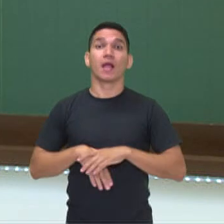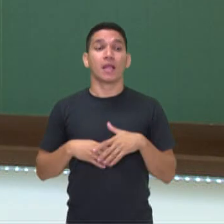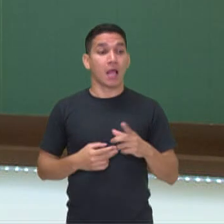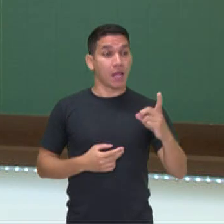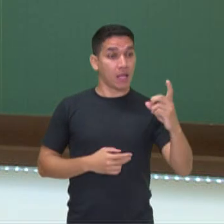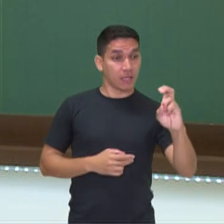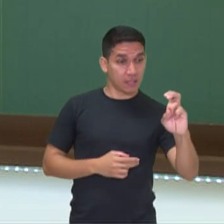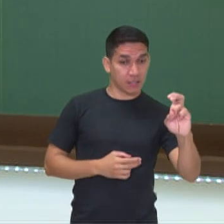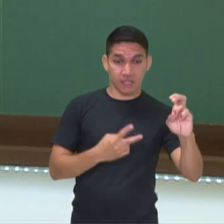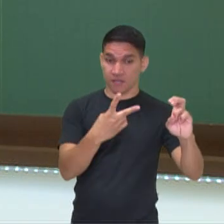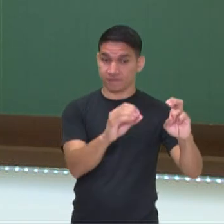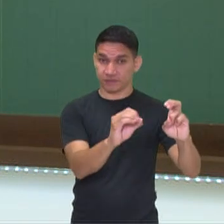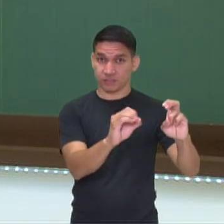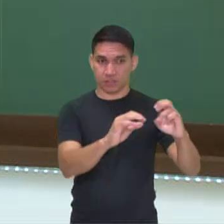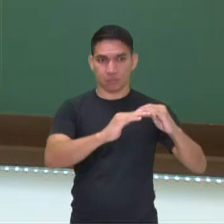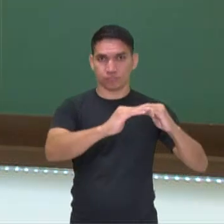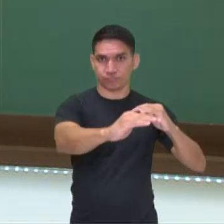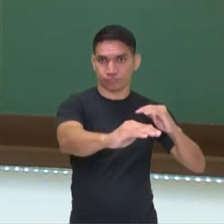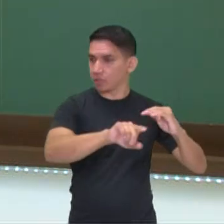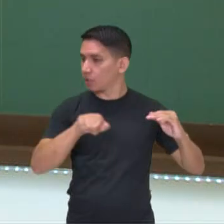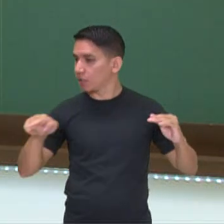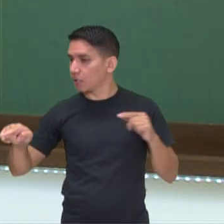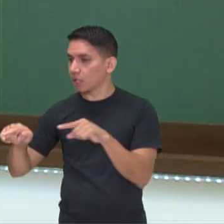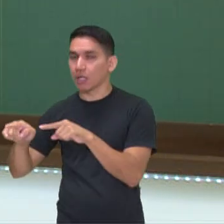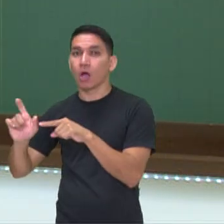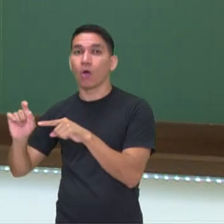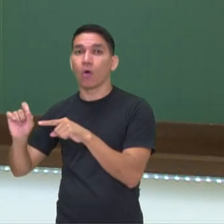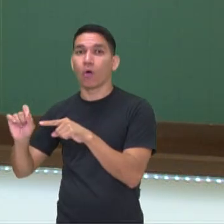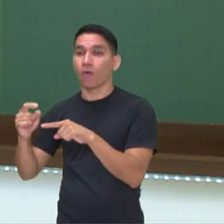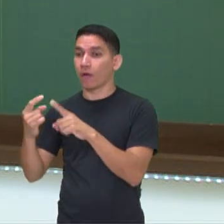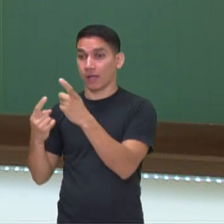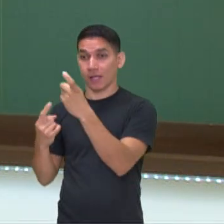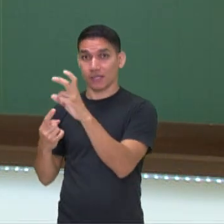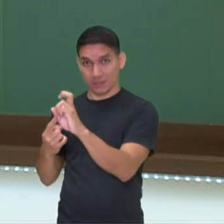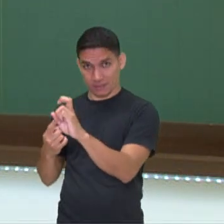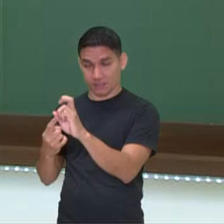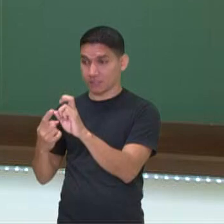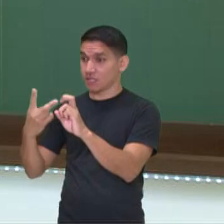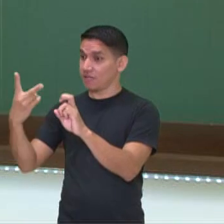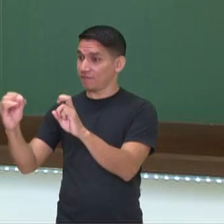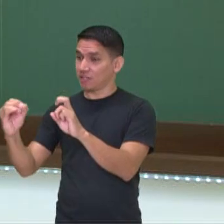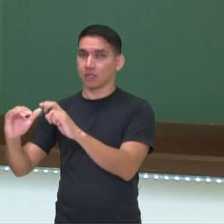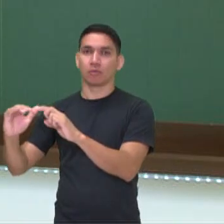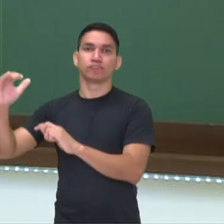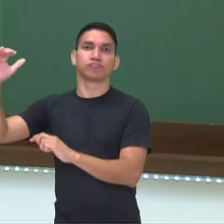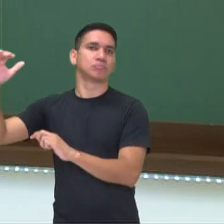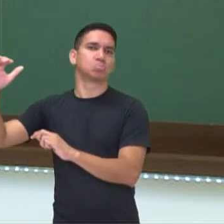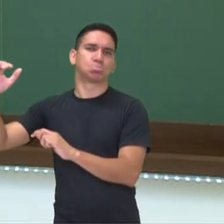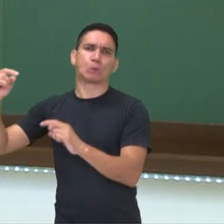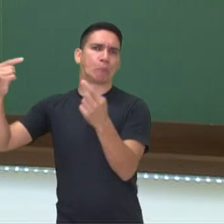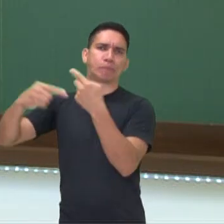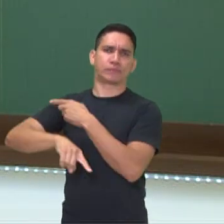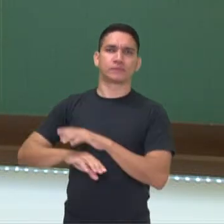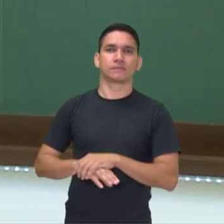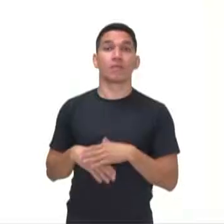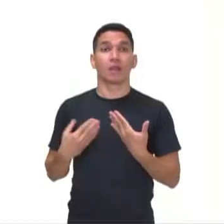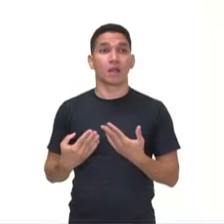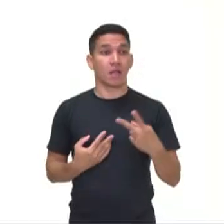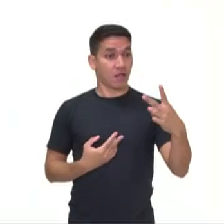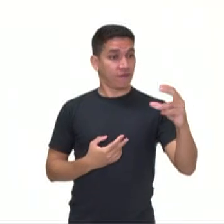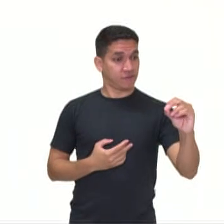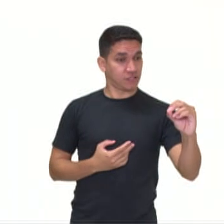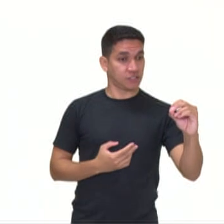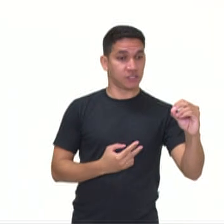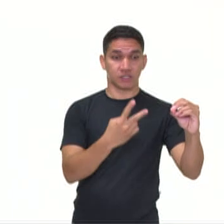15 e 20, aqui está constante. E aqui entre 15 e 20 está crescendo, também não bate as informações. Aqui entre